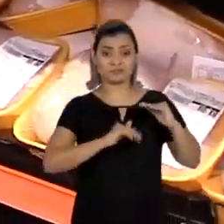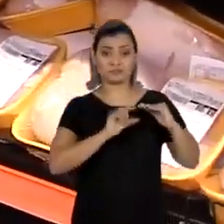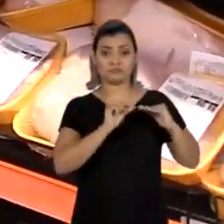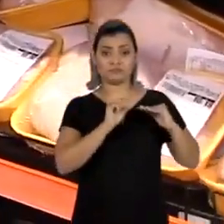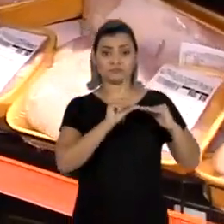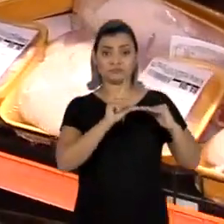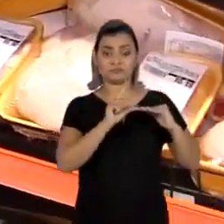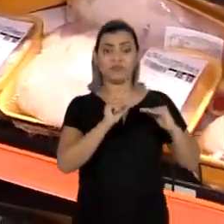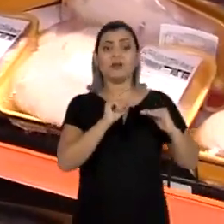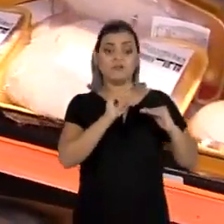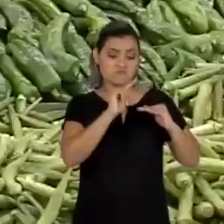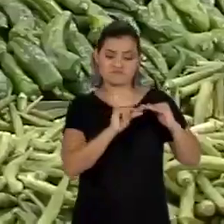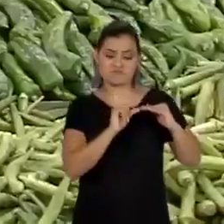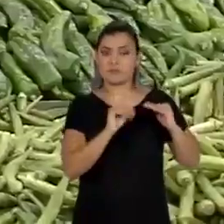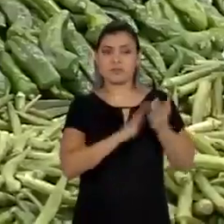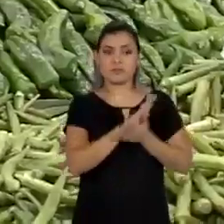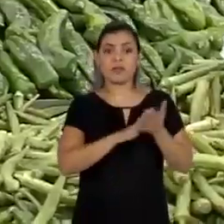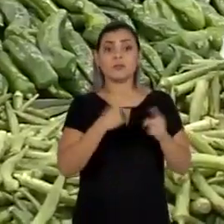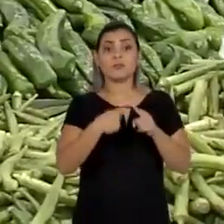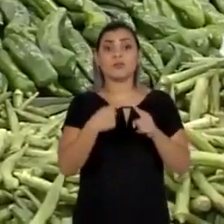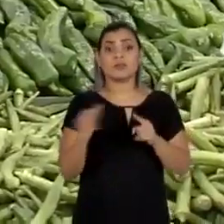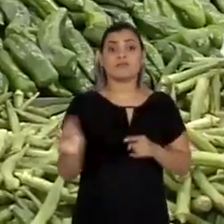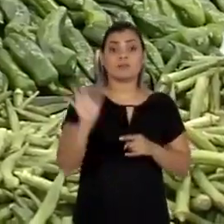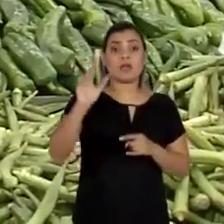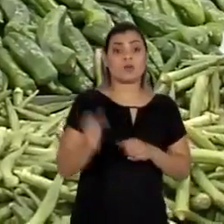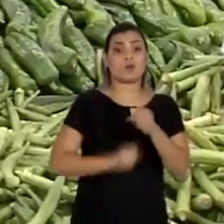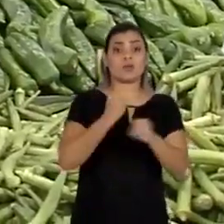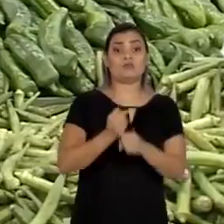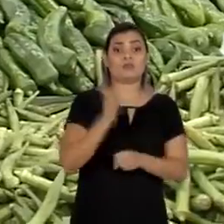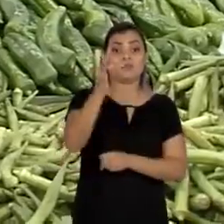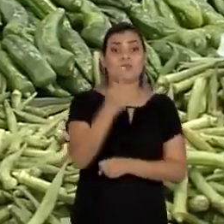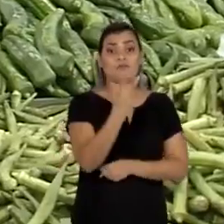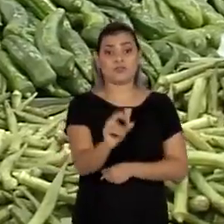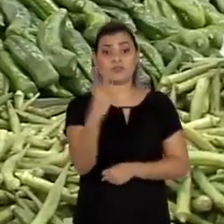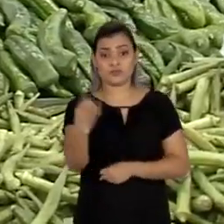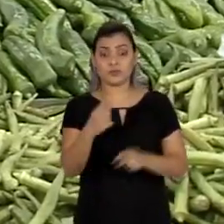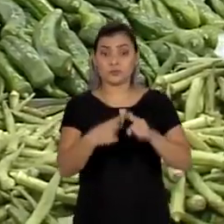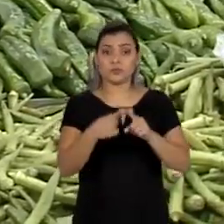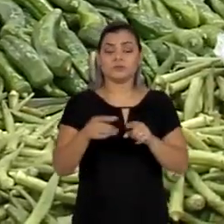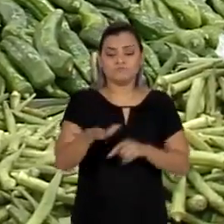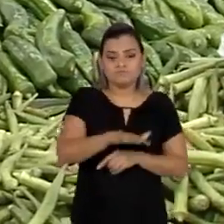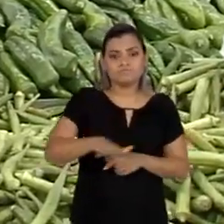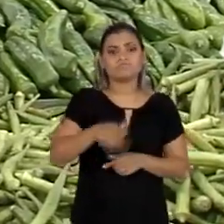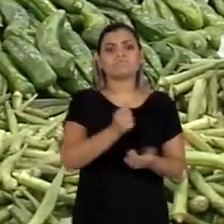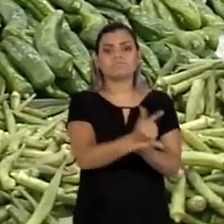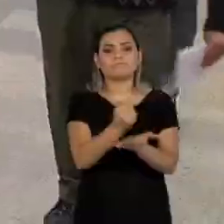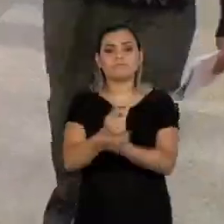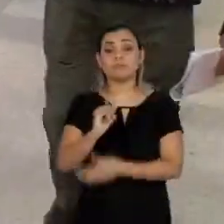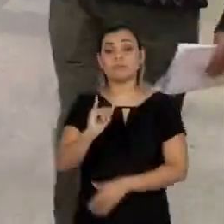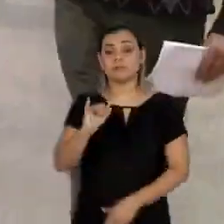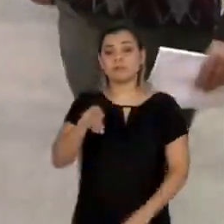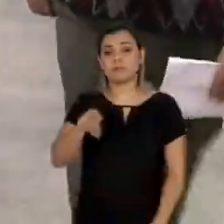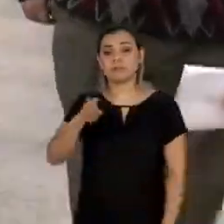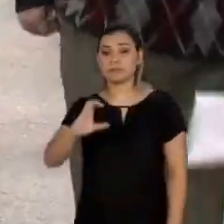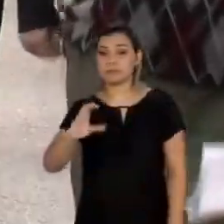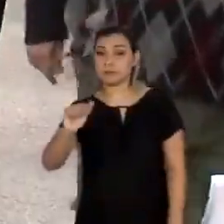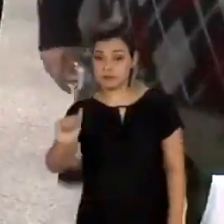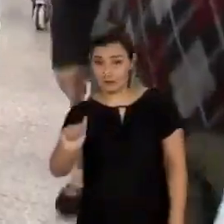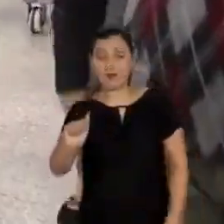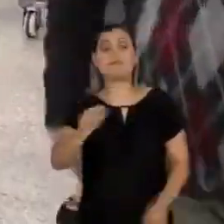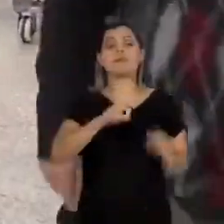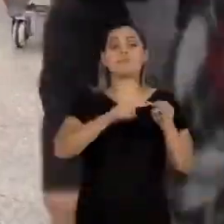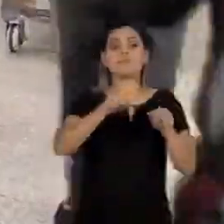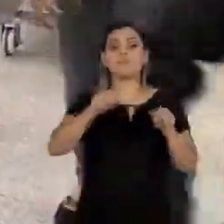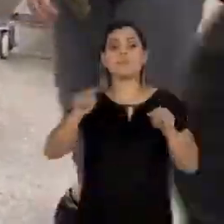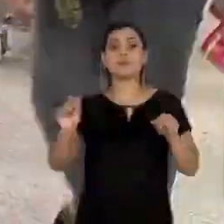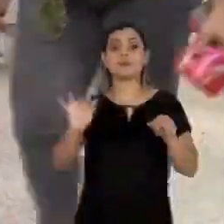da inflação para o próximo ano. A previsão do Índice Nacional de Preços ao Consumidor Amplo, o IPCA, usado para medir a